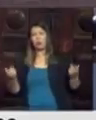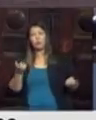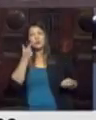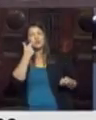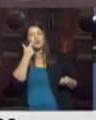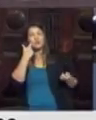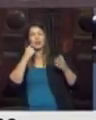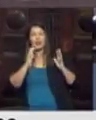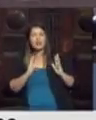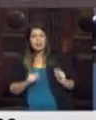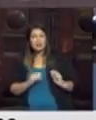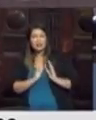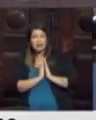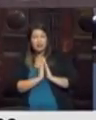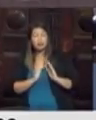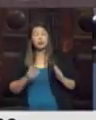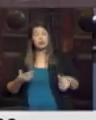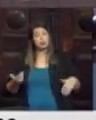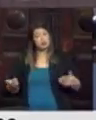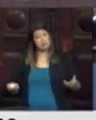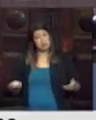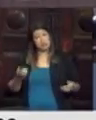os turistas, mas nós temos que ter